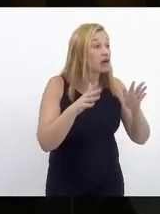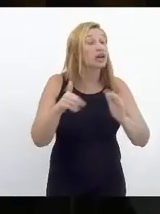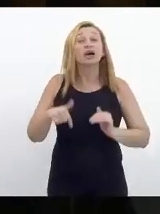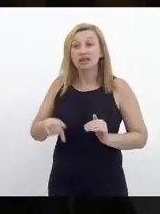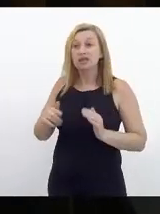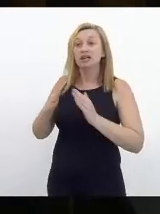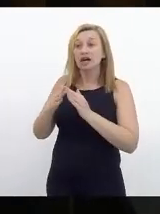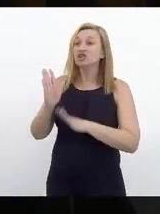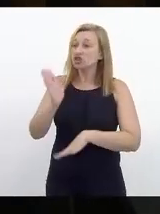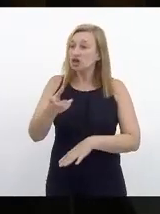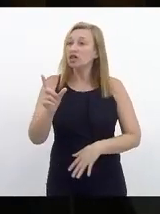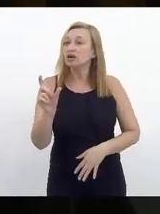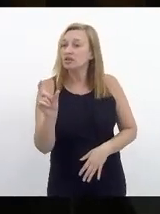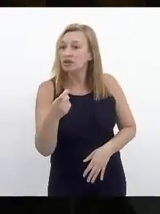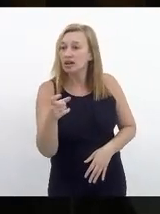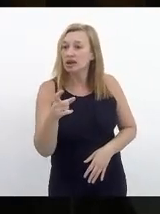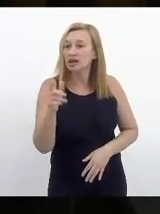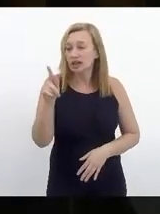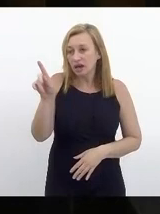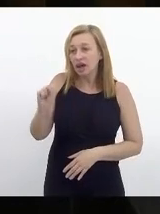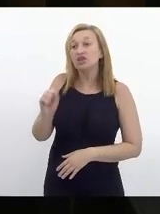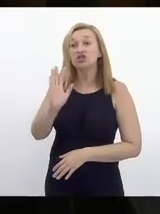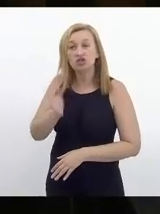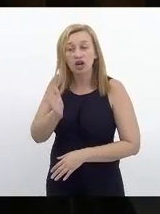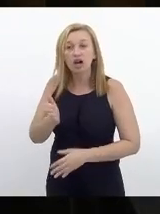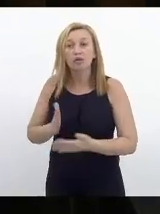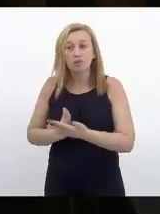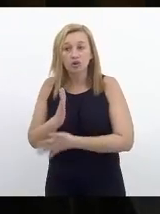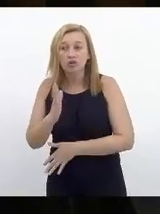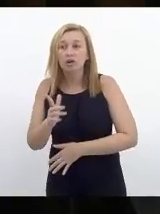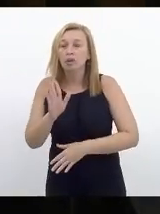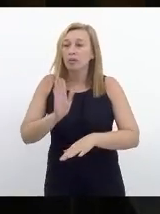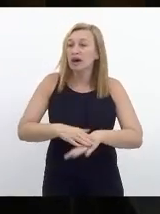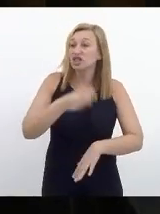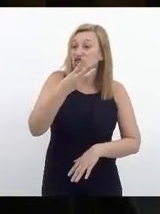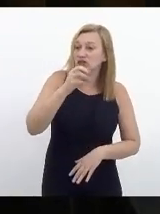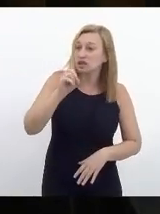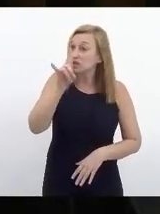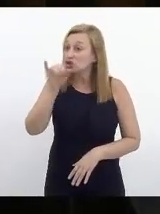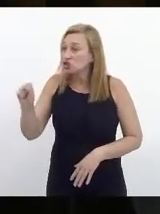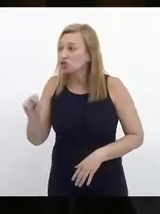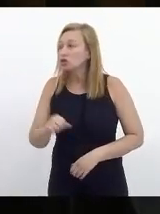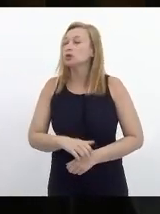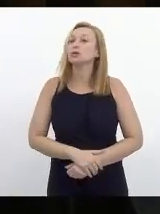vale-gás, já faz mais de 30 dias.